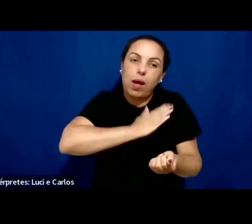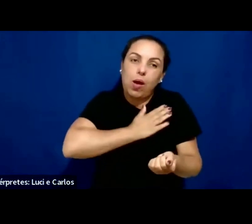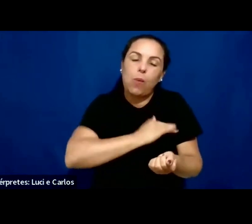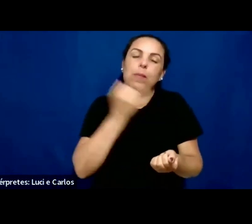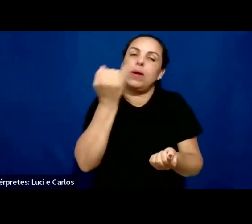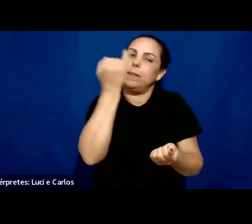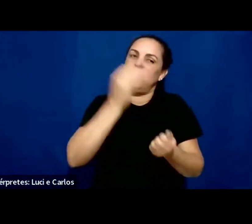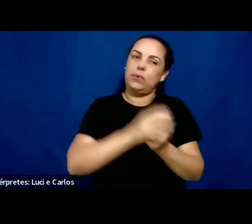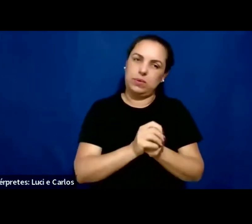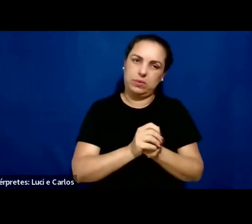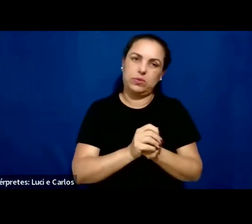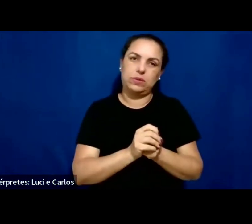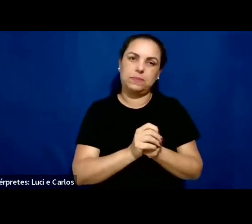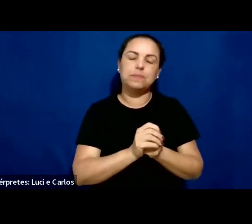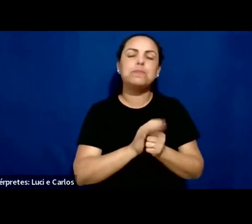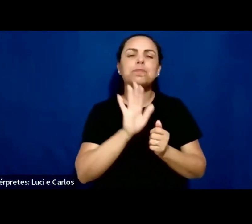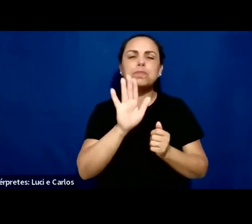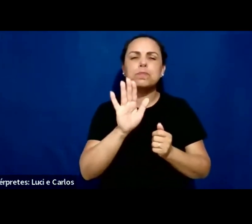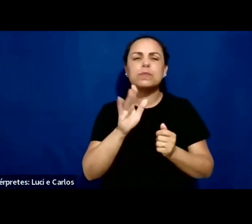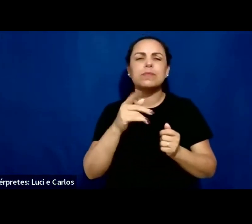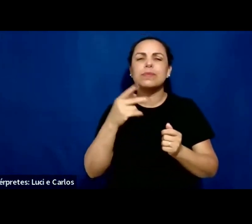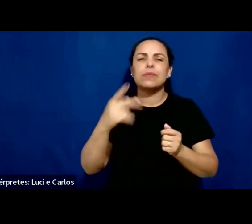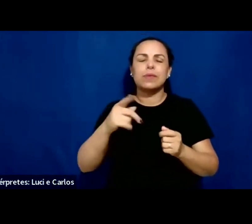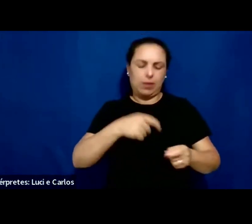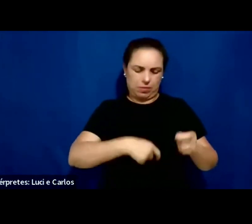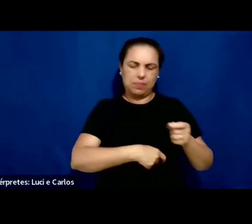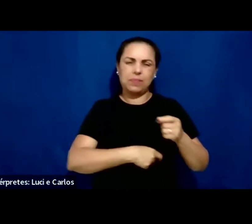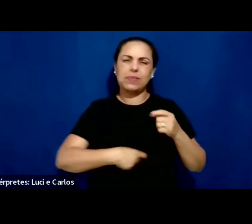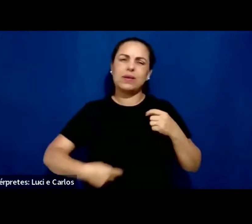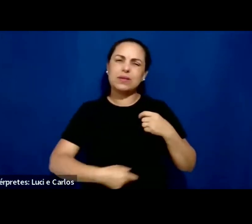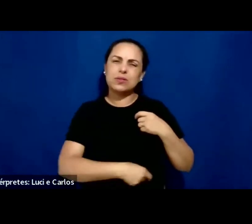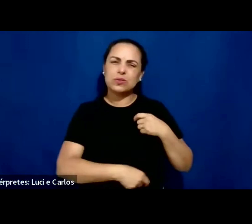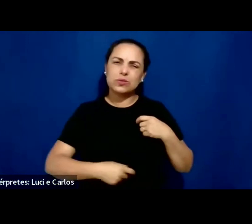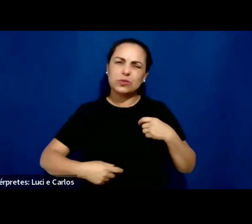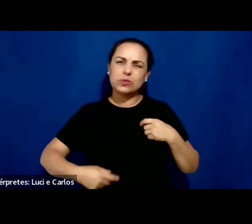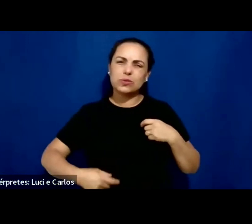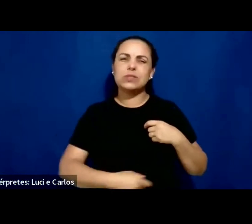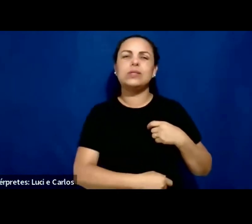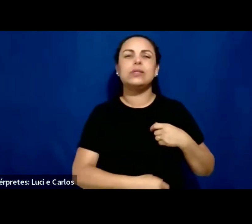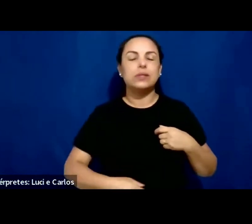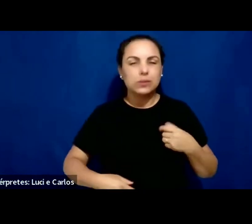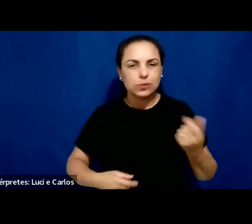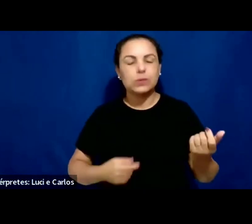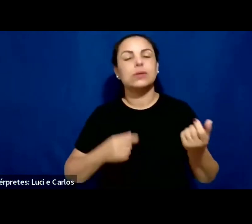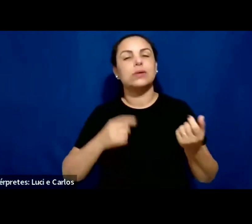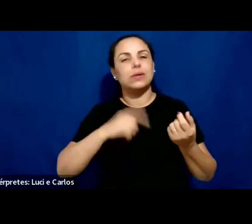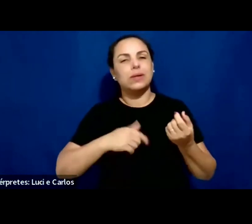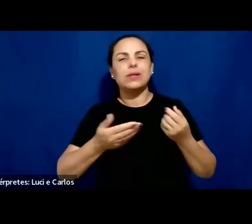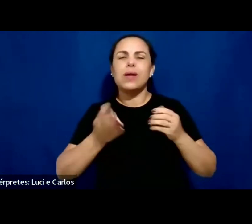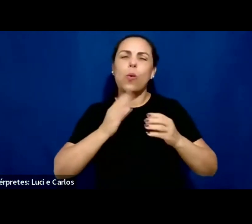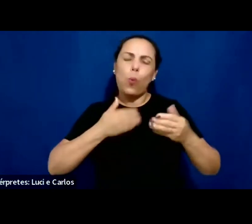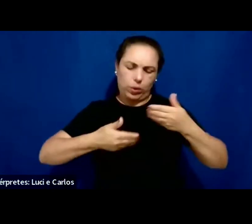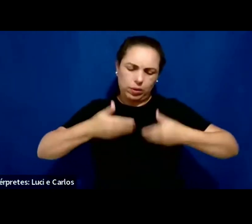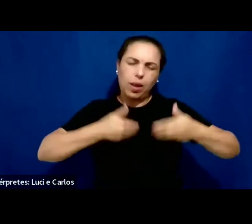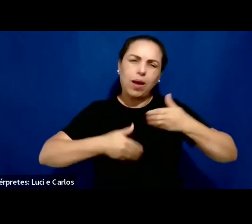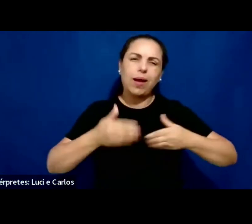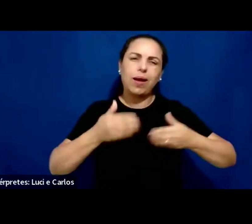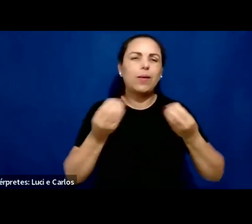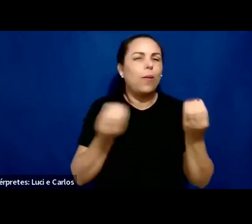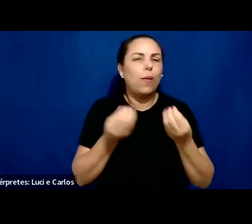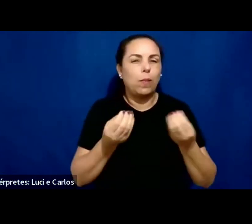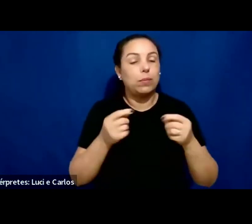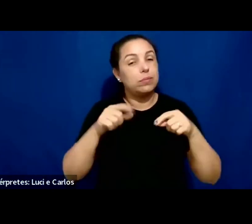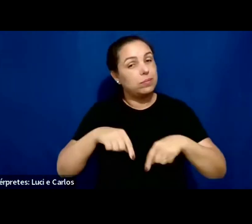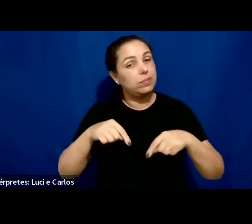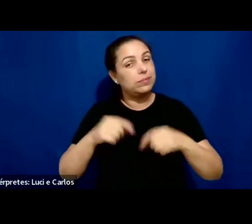meu intestino grosso do câncer? O que eu posso fazer? Agora vem as dicas de ouro, né? Agora vem as dicas de ouro.